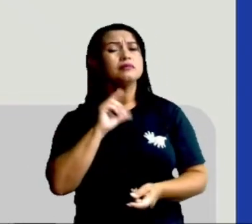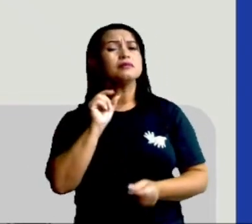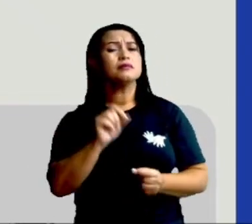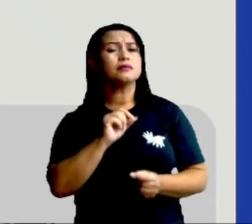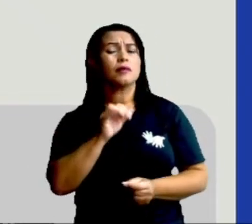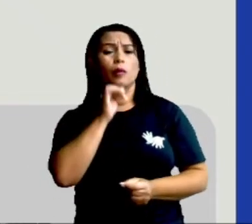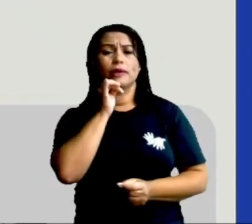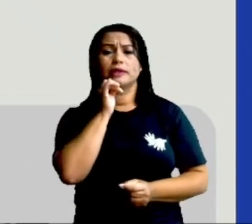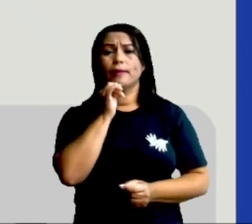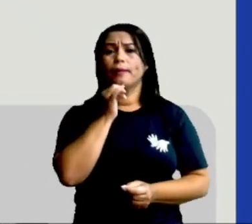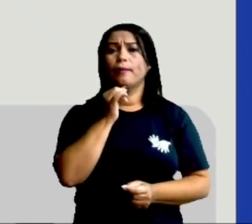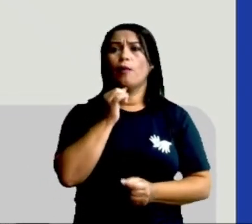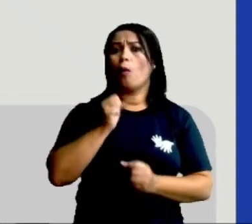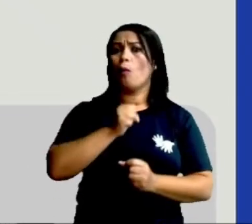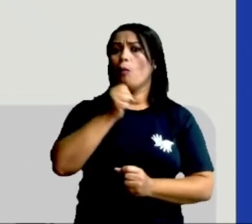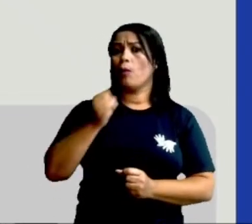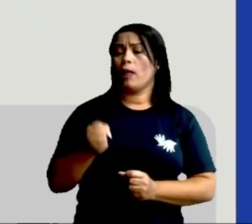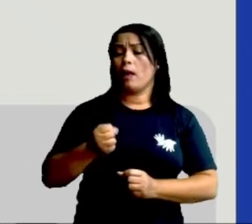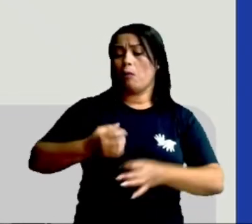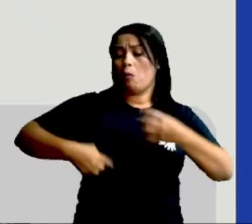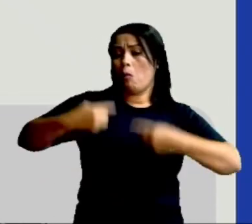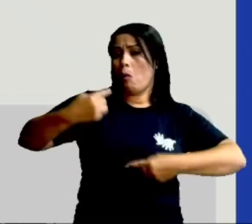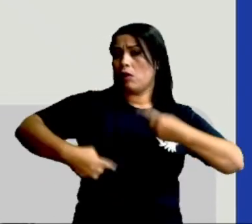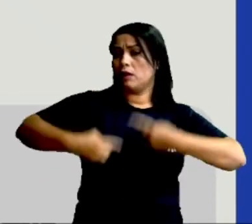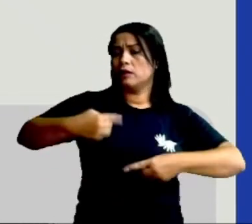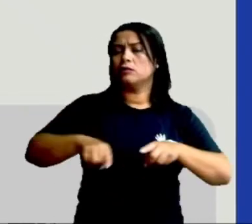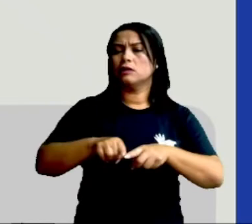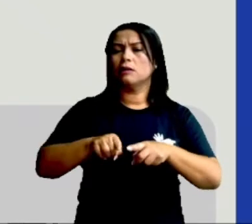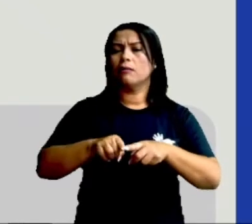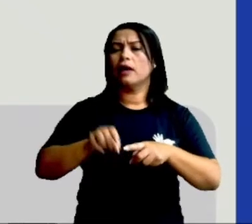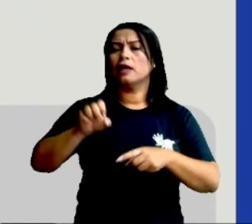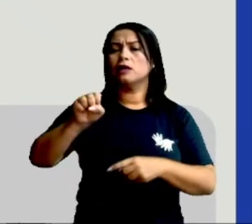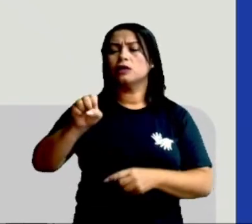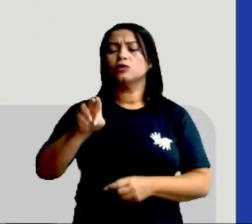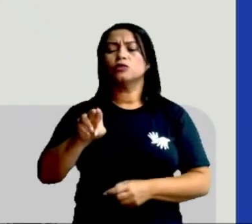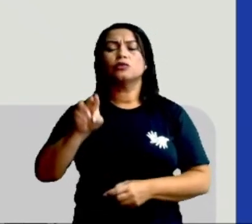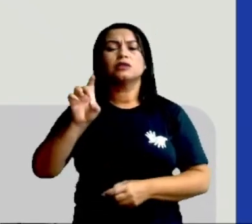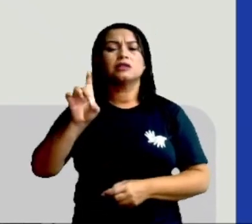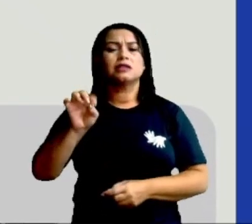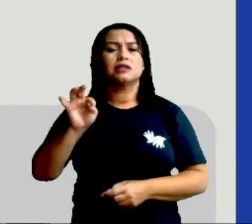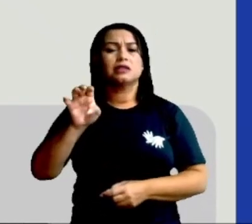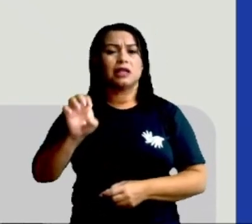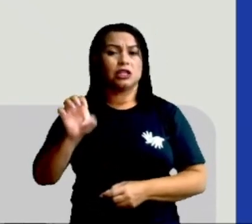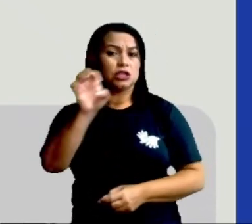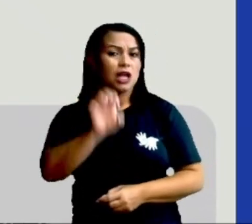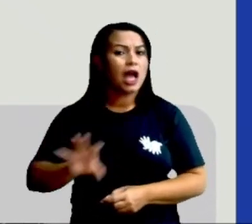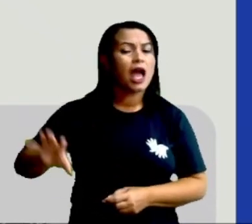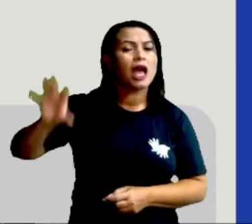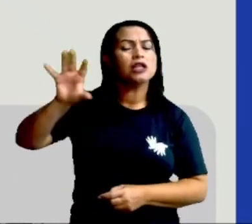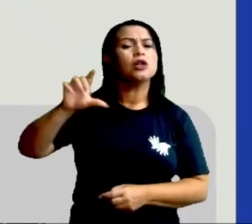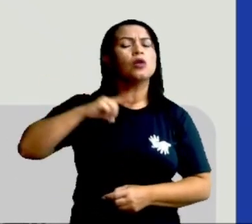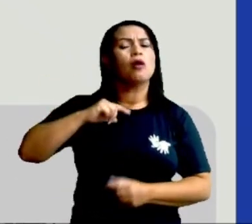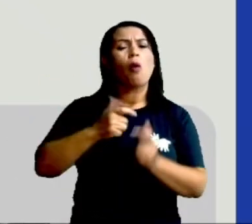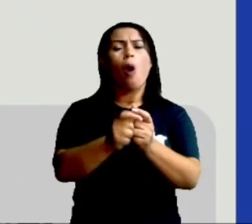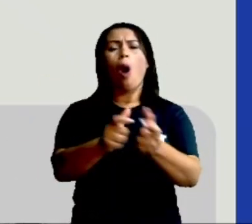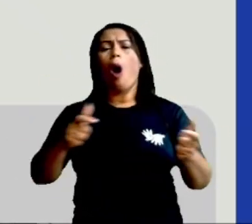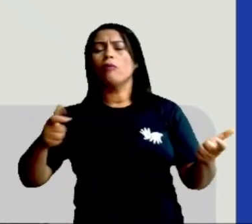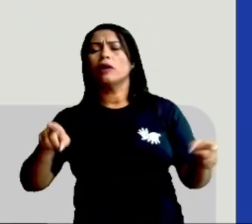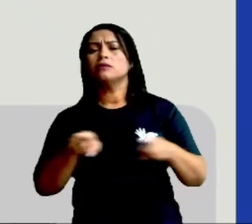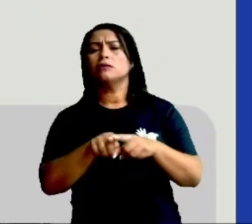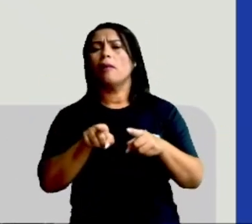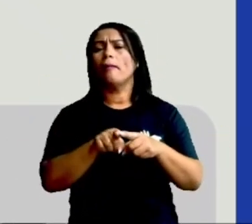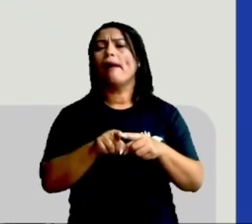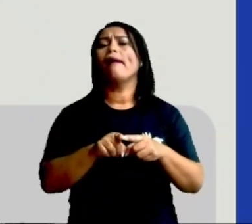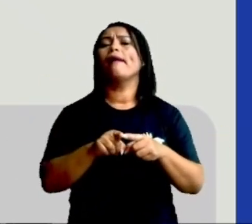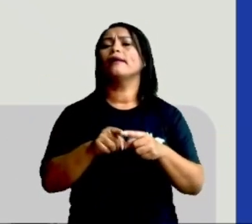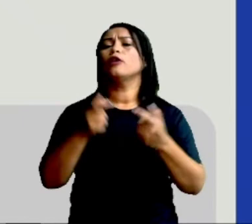Concentração do poder político e econômico na região sudeste. O aumento do desenvolvimento industrial e urbano